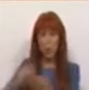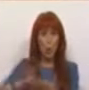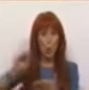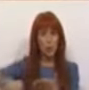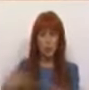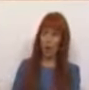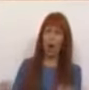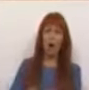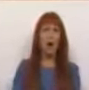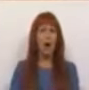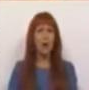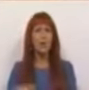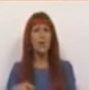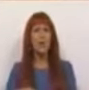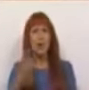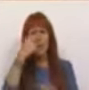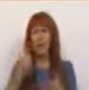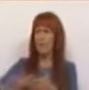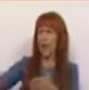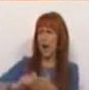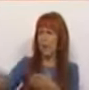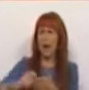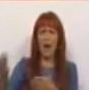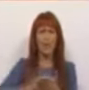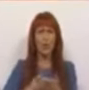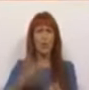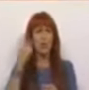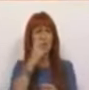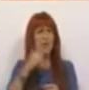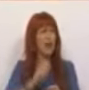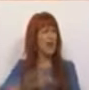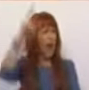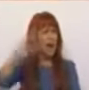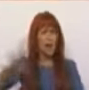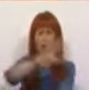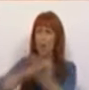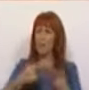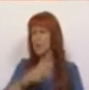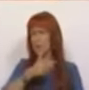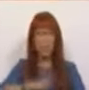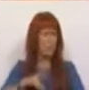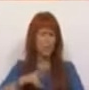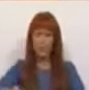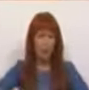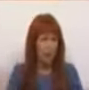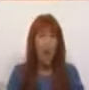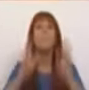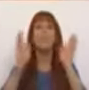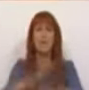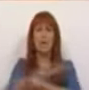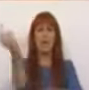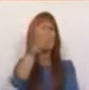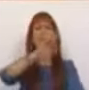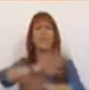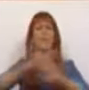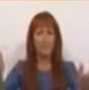contratos, CAI e CMEC, e o povo a pagar uma fatura de uma das energias mais caras da Europa. É um escândalo nacional que tem de acabar de uma